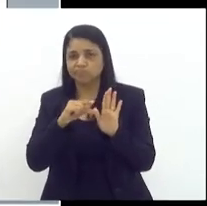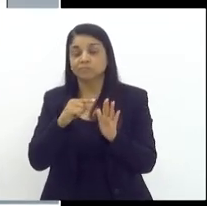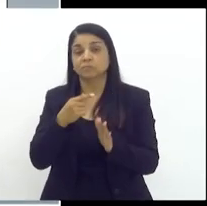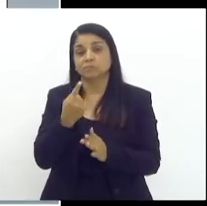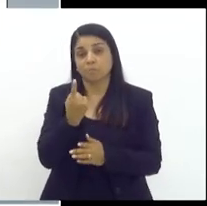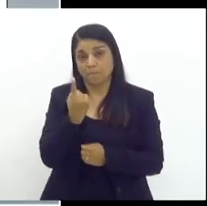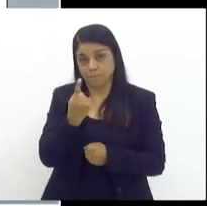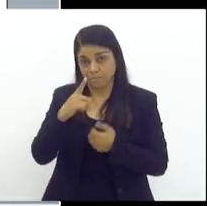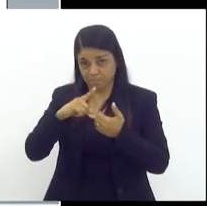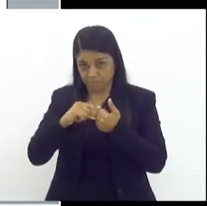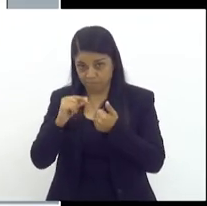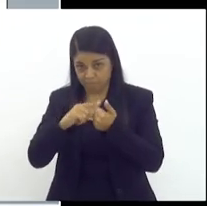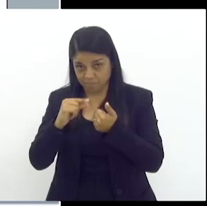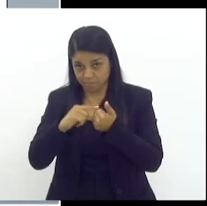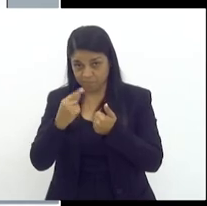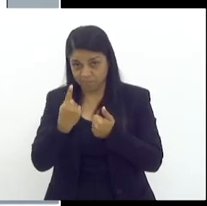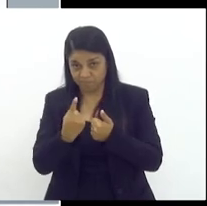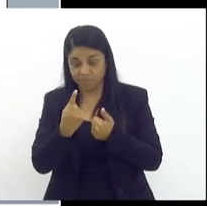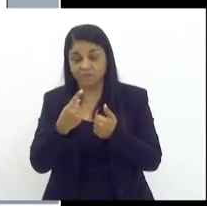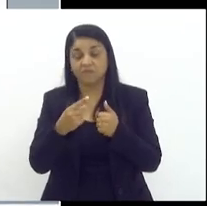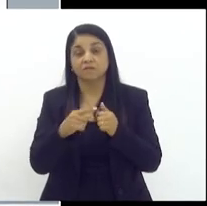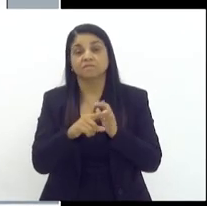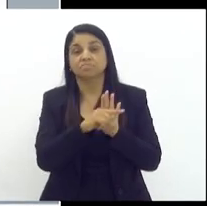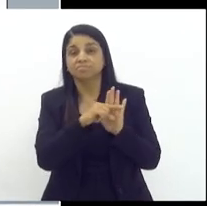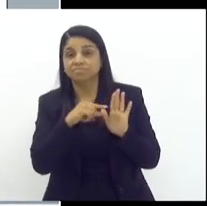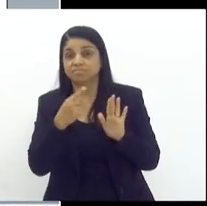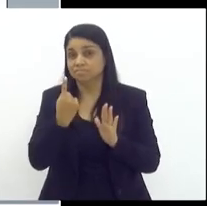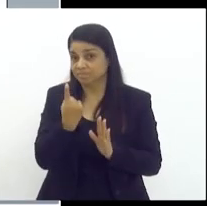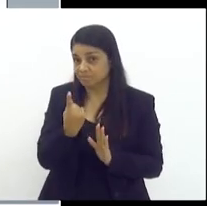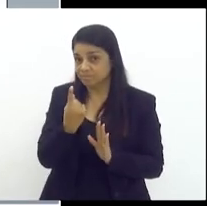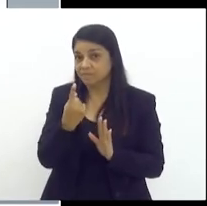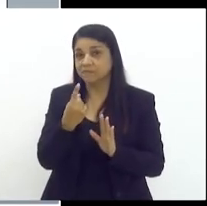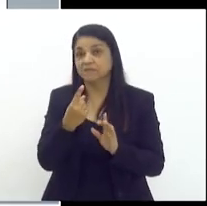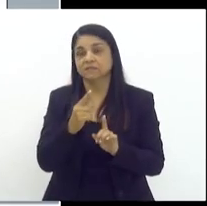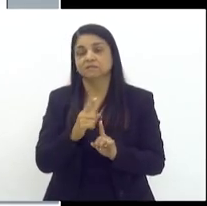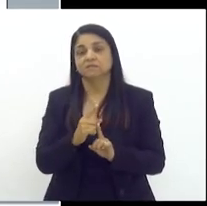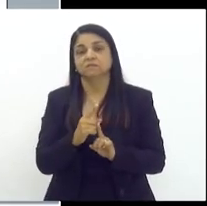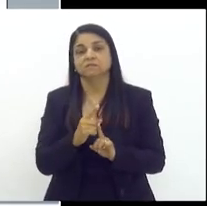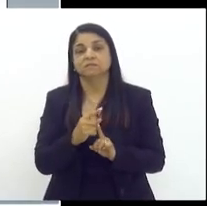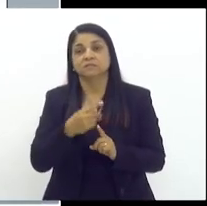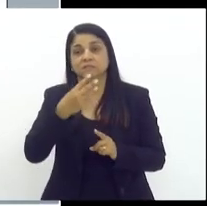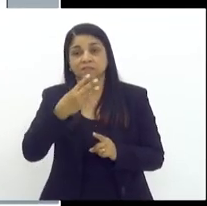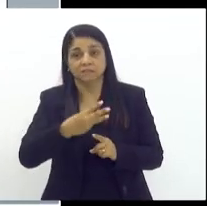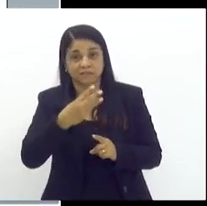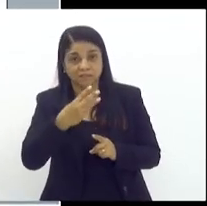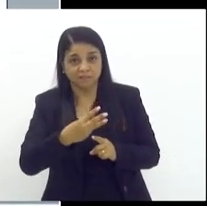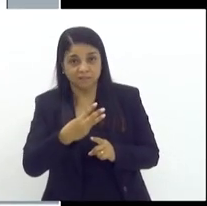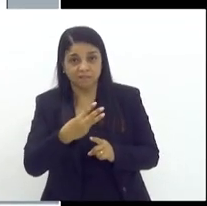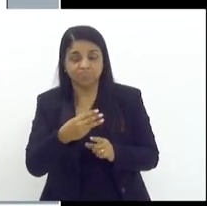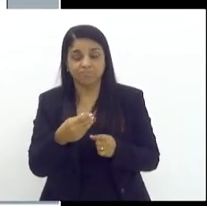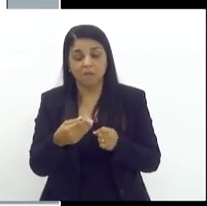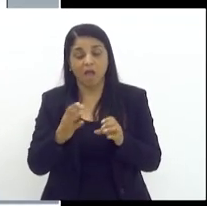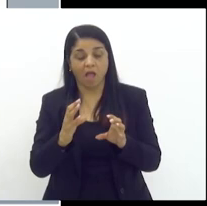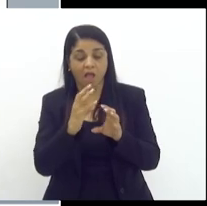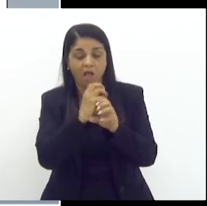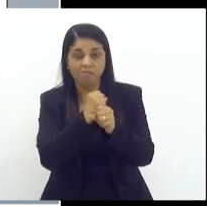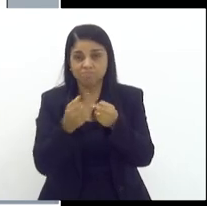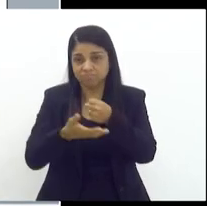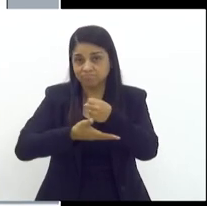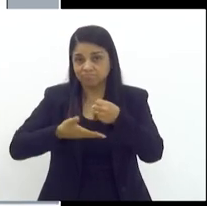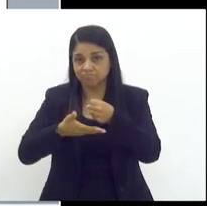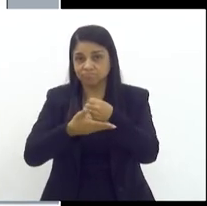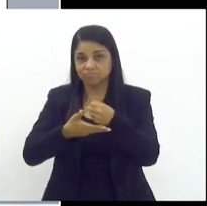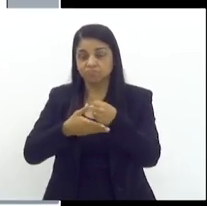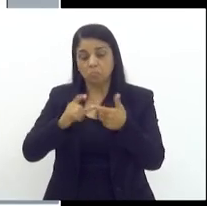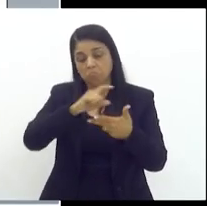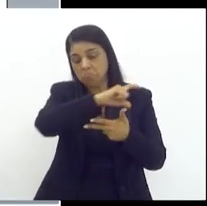compete aos municípios parágrafo não incidência 3 se a sua base de cálculo atualizada pelo poder